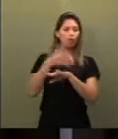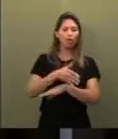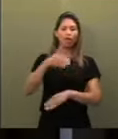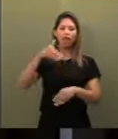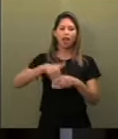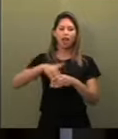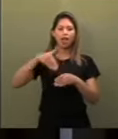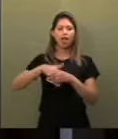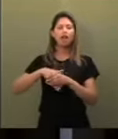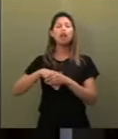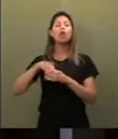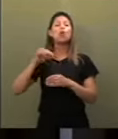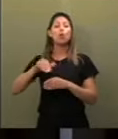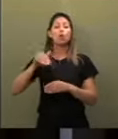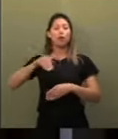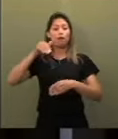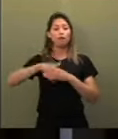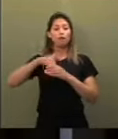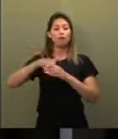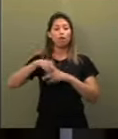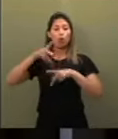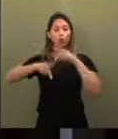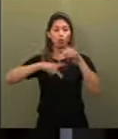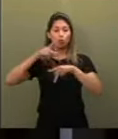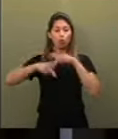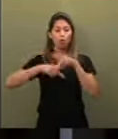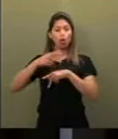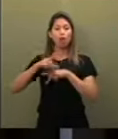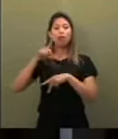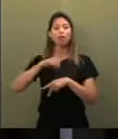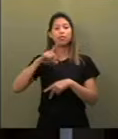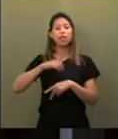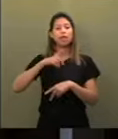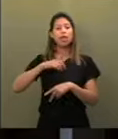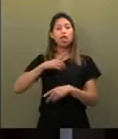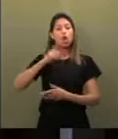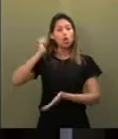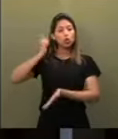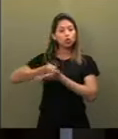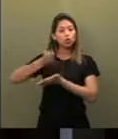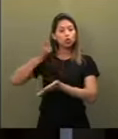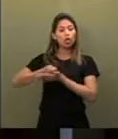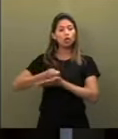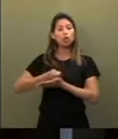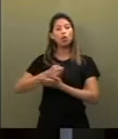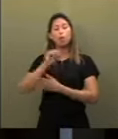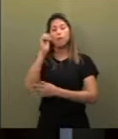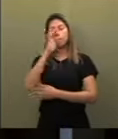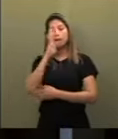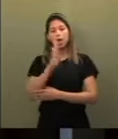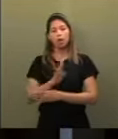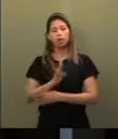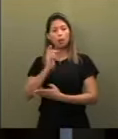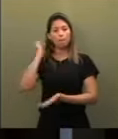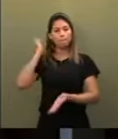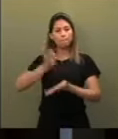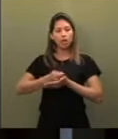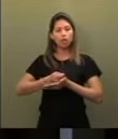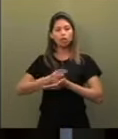nós, pelo voto popular, um poder ditatorial no Brasil. Mandam e